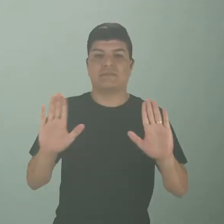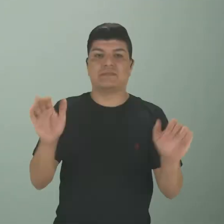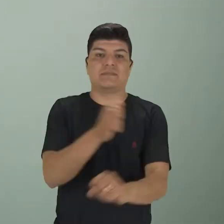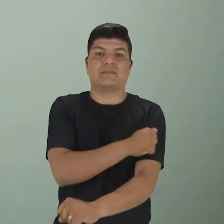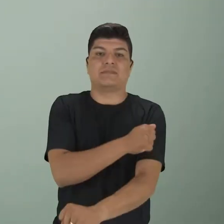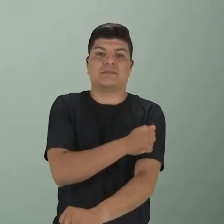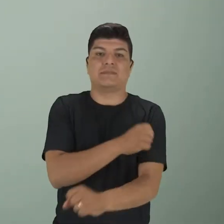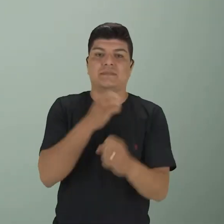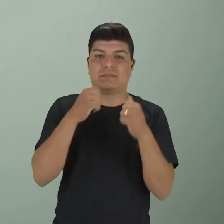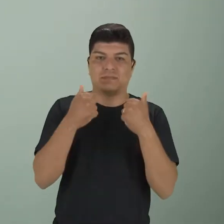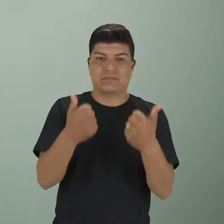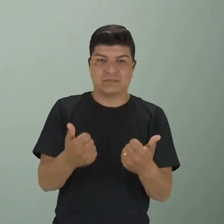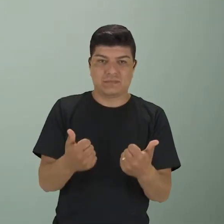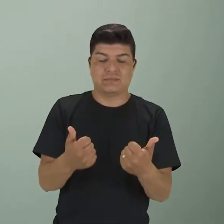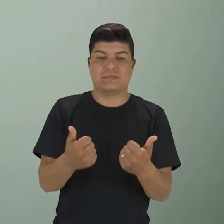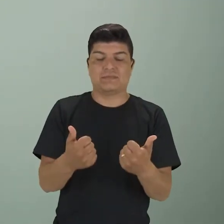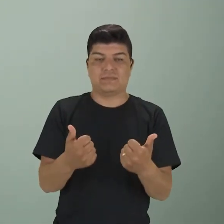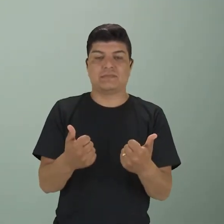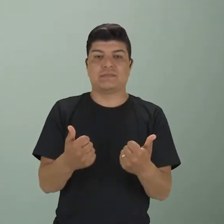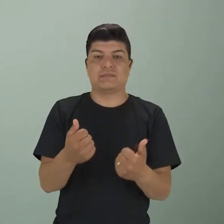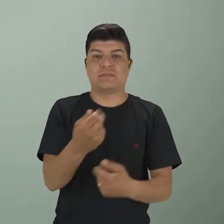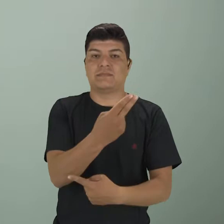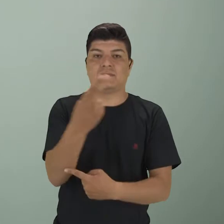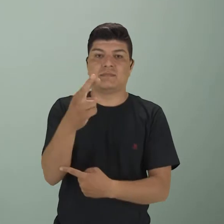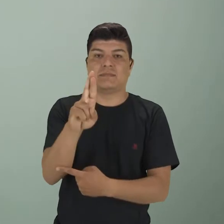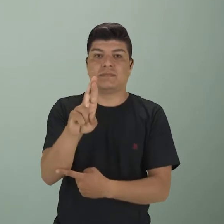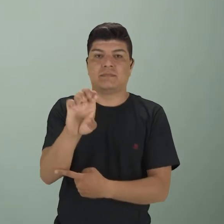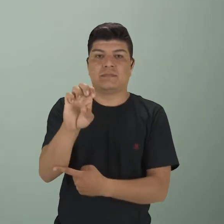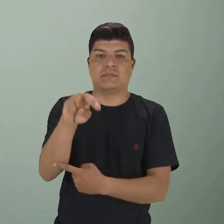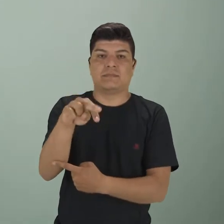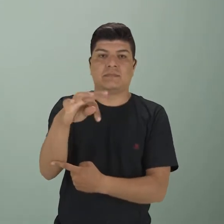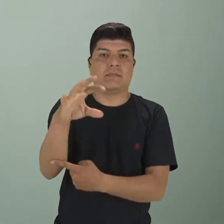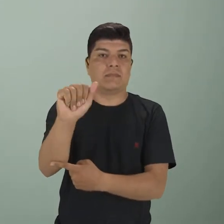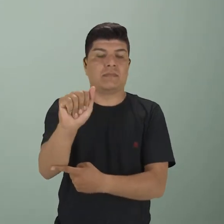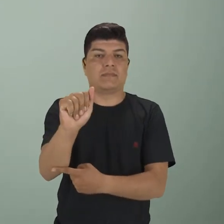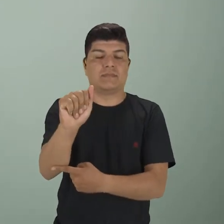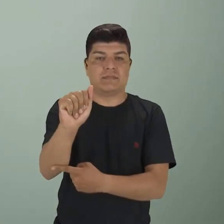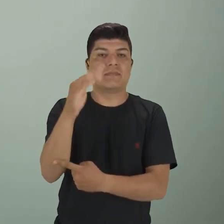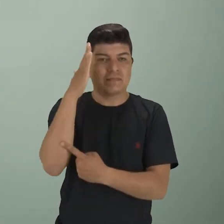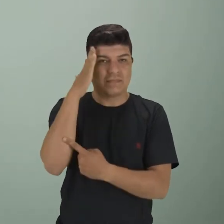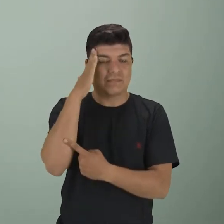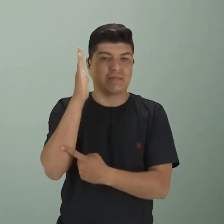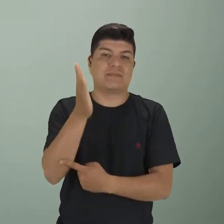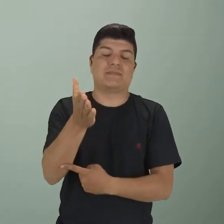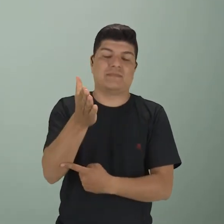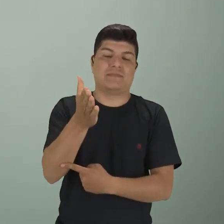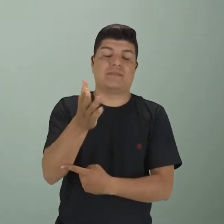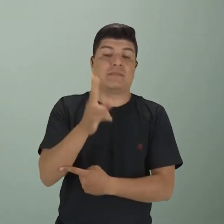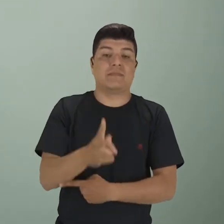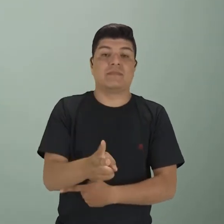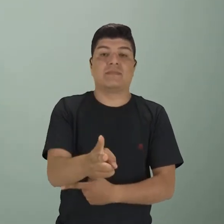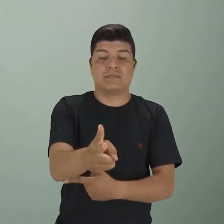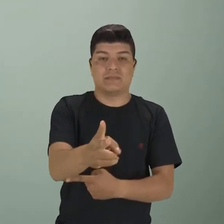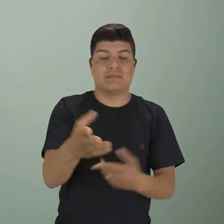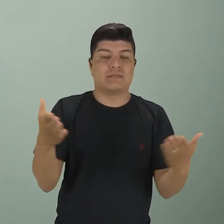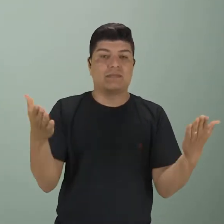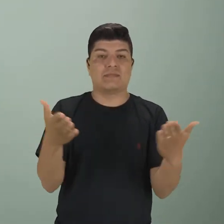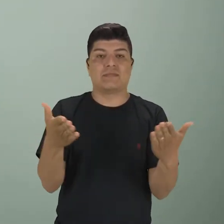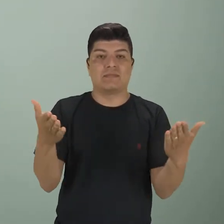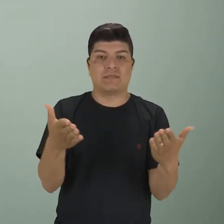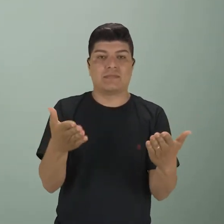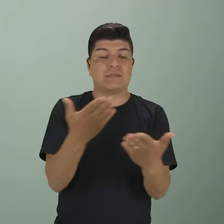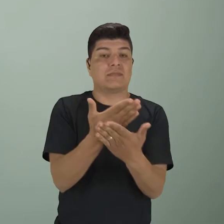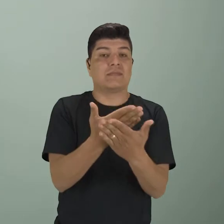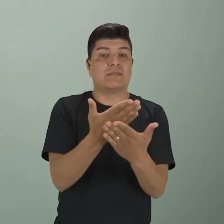Olá, alunos! Como vocês estão? Meu nome é Renata, como vocês já sabem, e hoje a gente vai dar continuidade